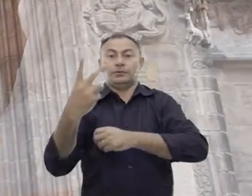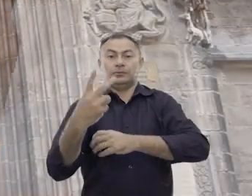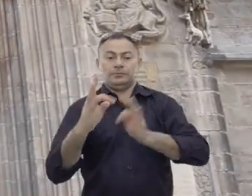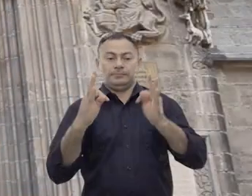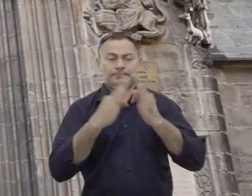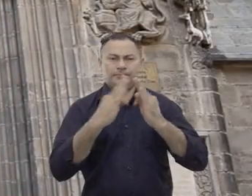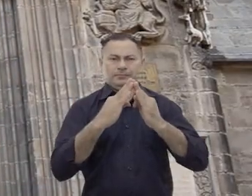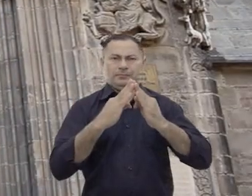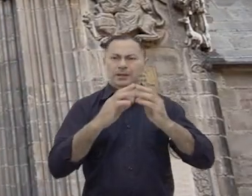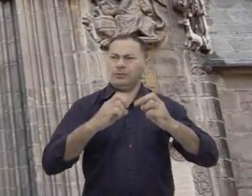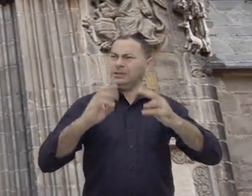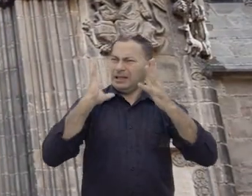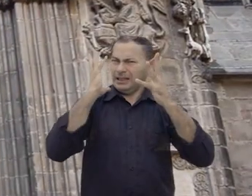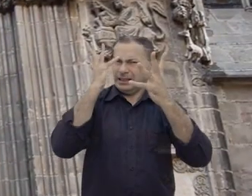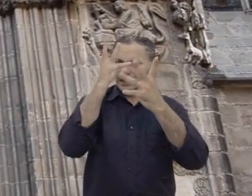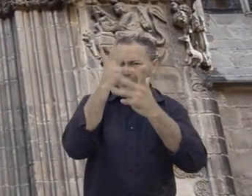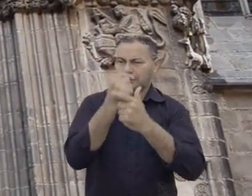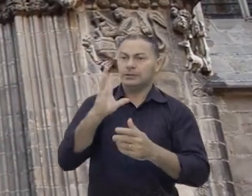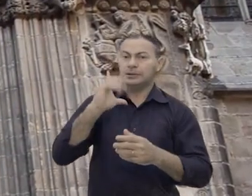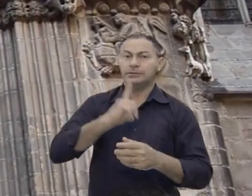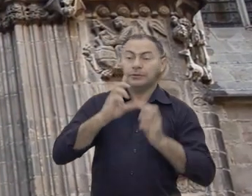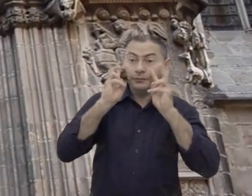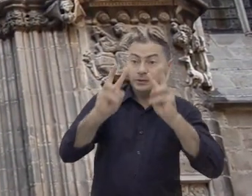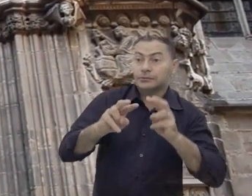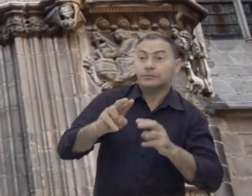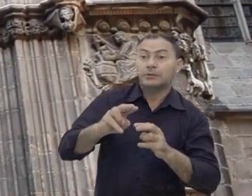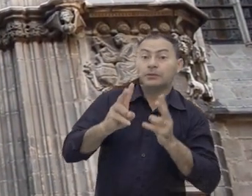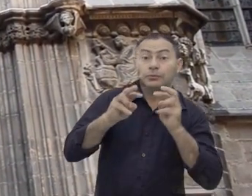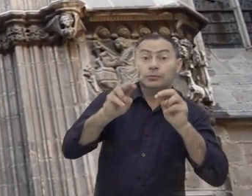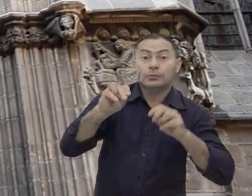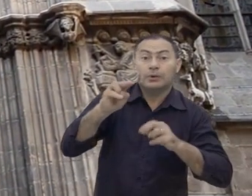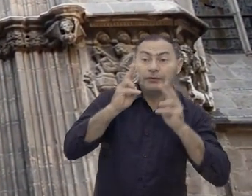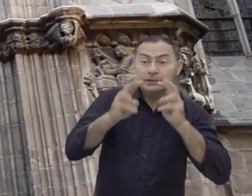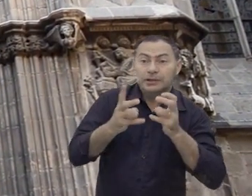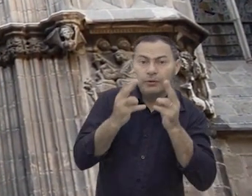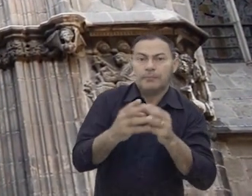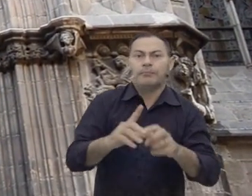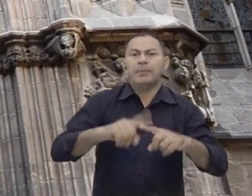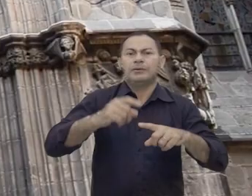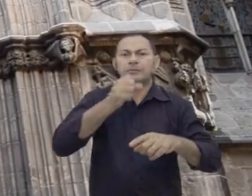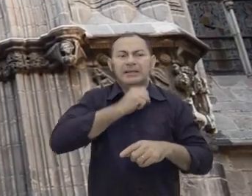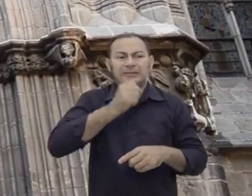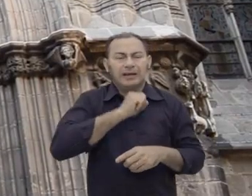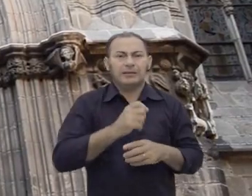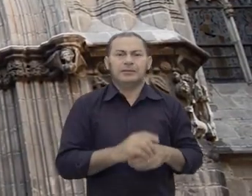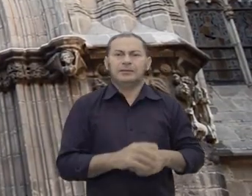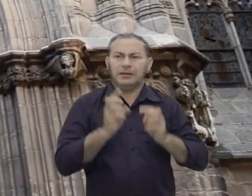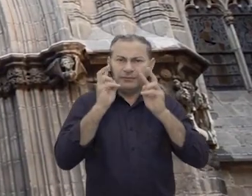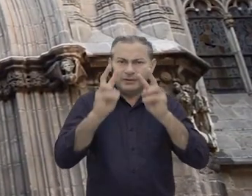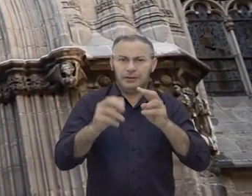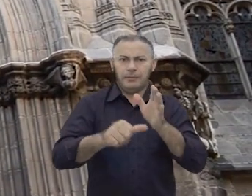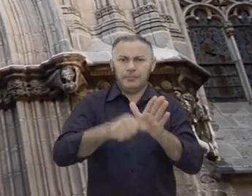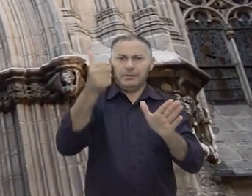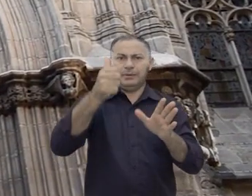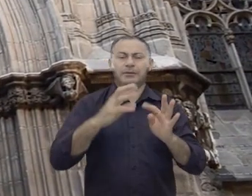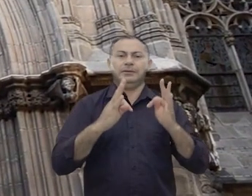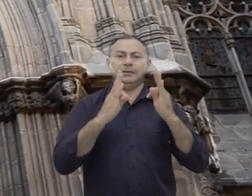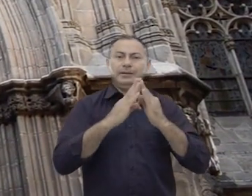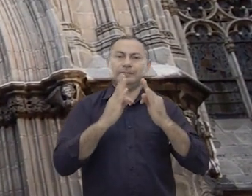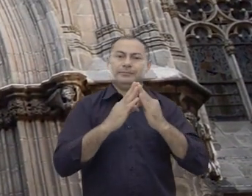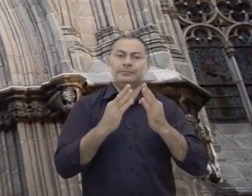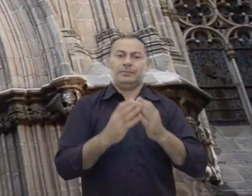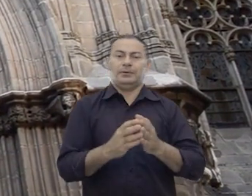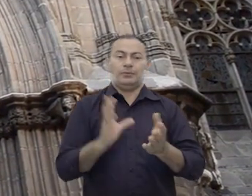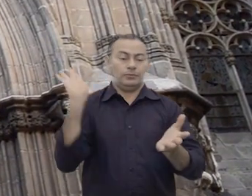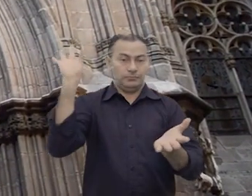do segundo templo eram a coisa mais linda que eles já tinham visto. Mas os mais velhos tinham visto o